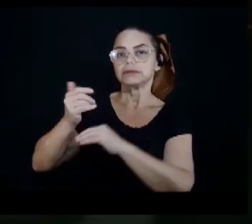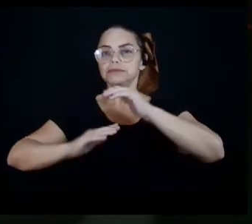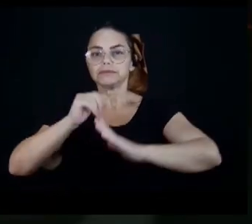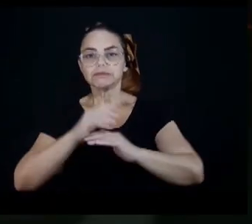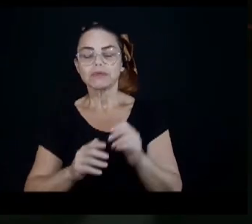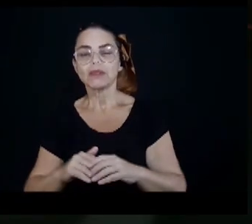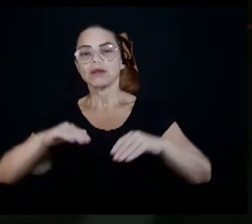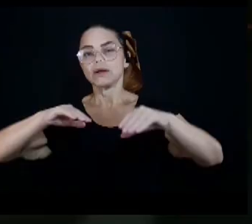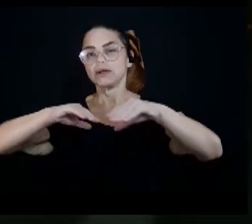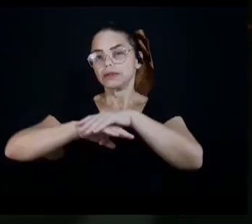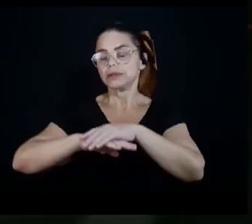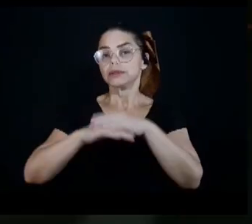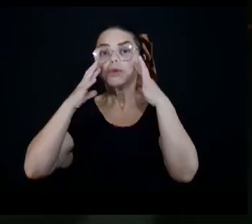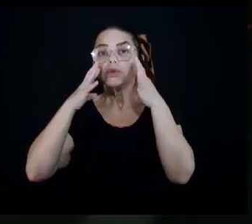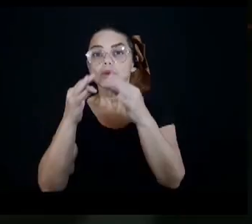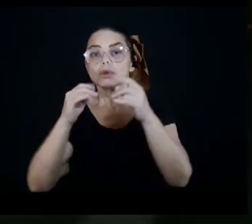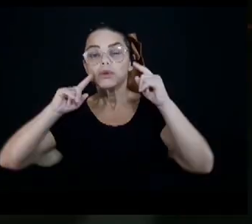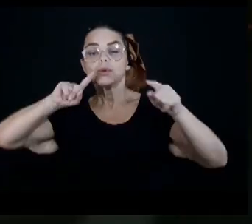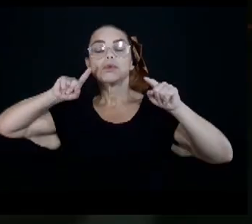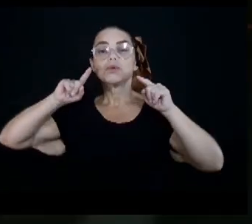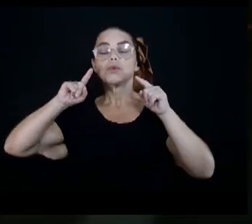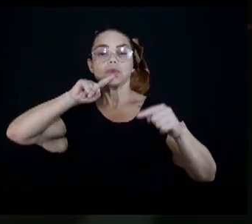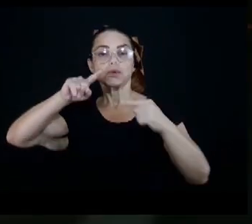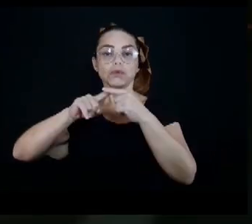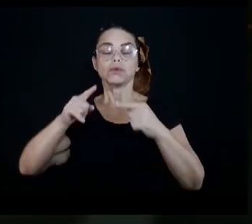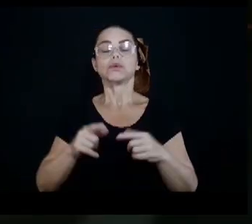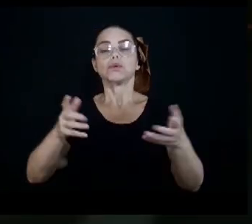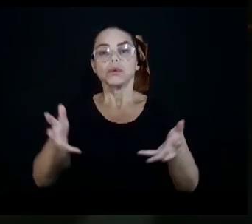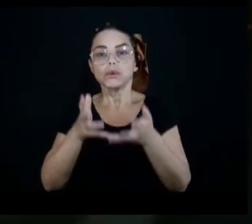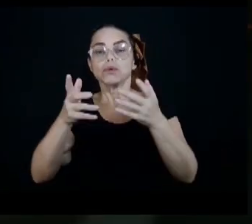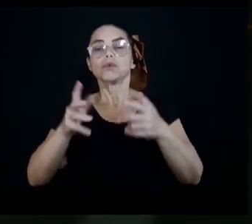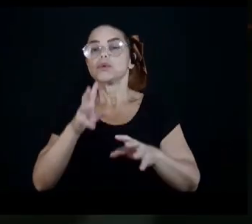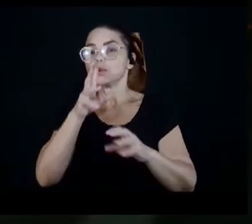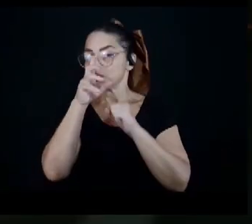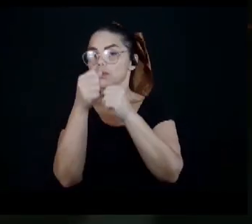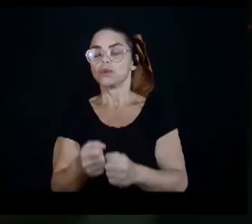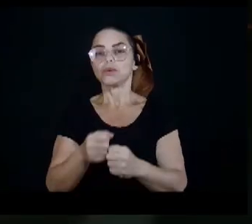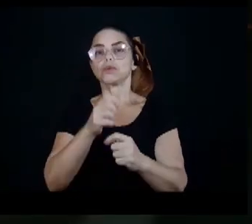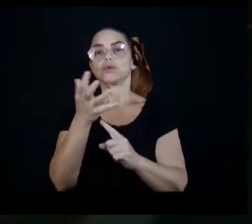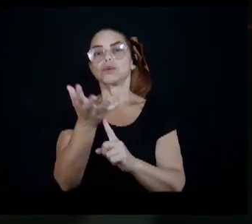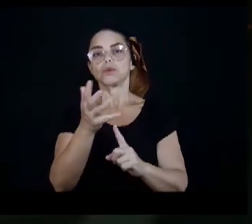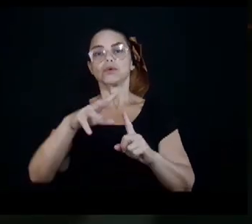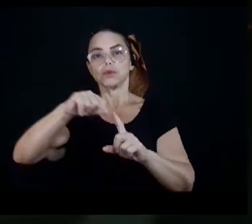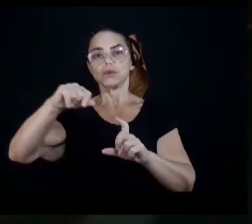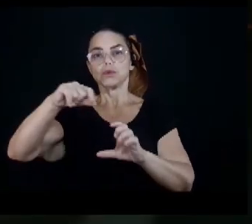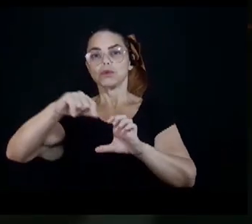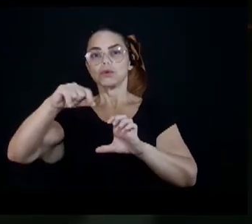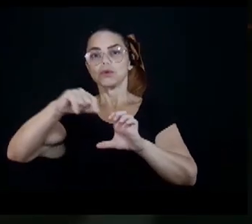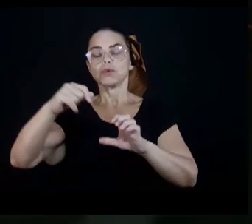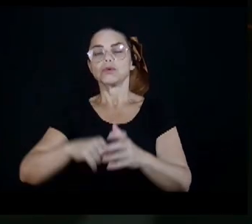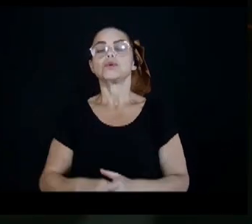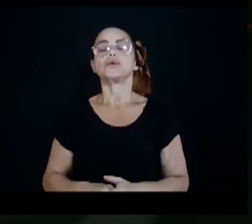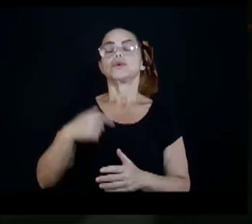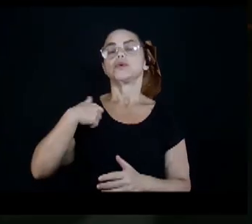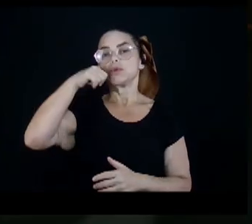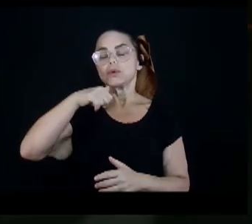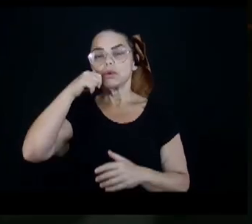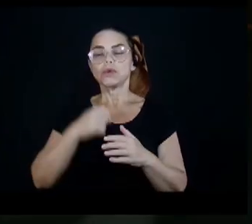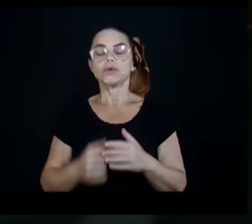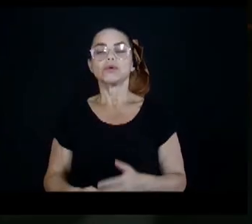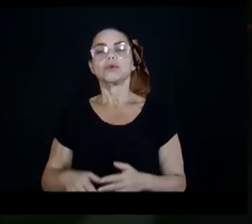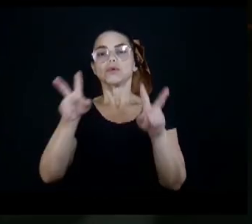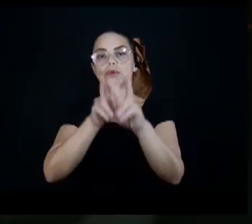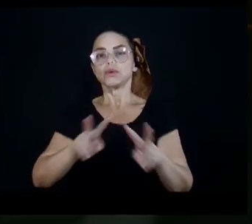objetivo fortalecer o empreendedorismo feminino, impulsionar a economia local e dar visibilidade ao trabalho